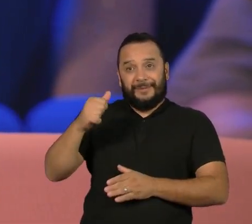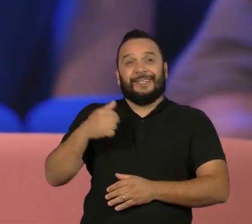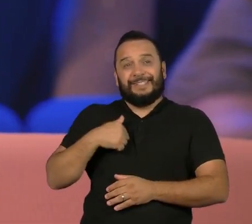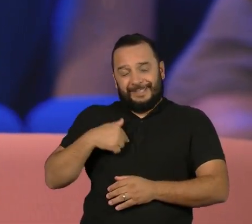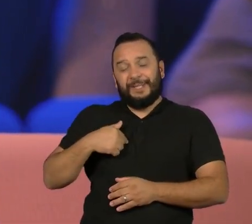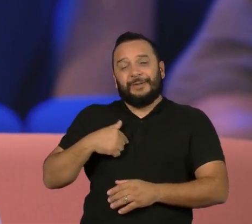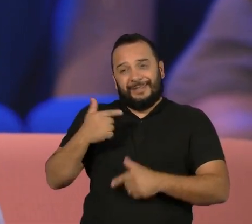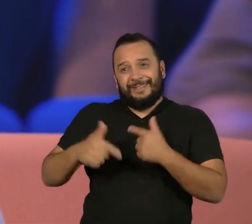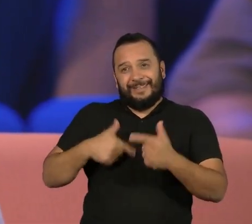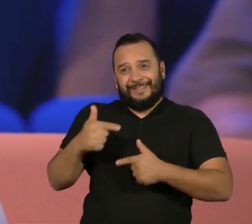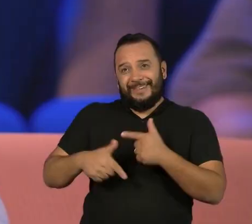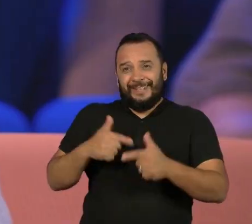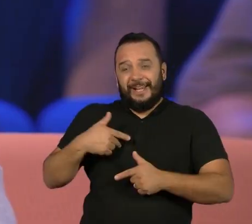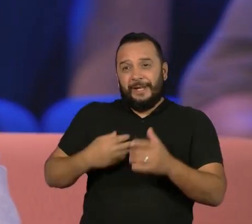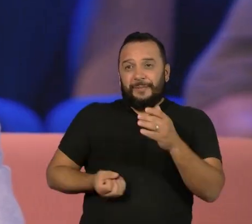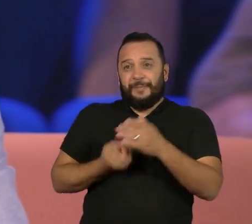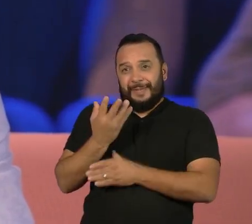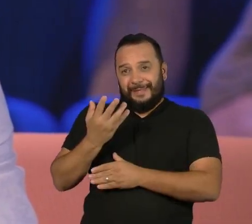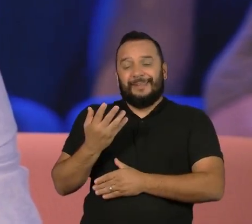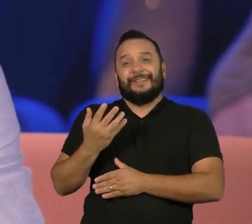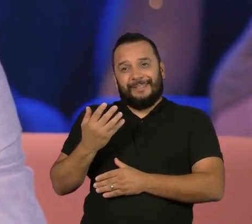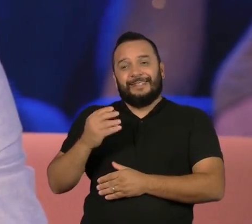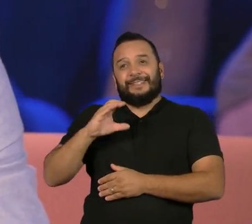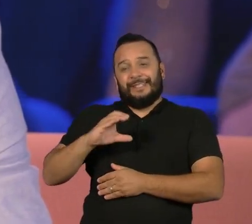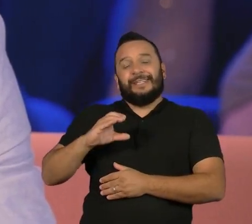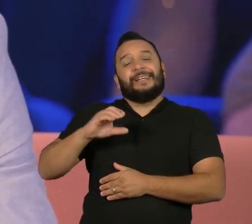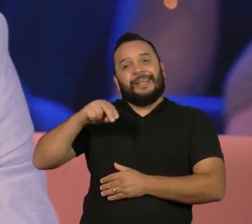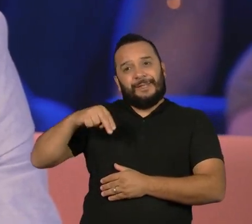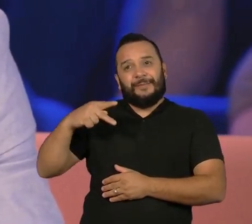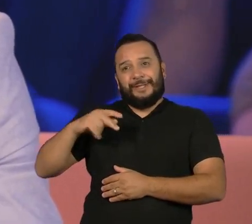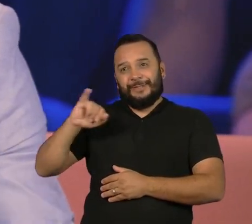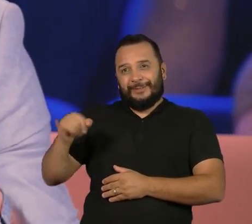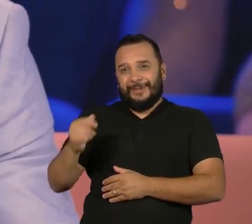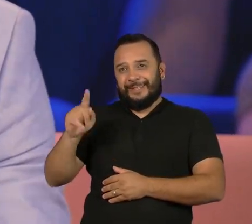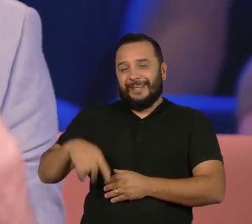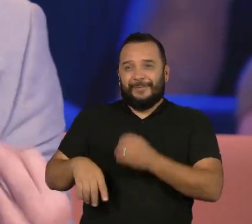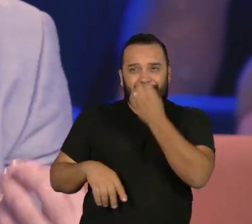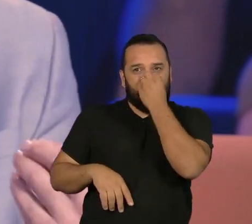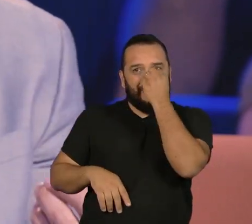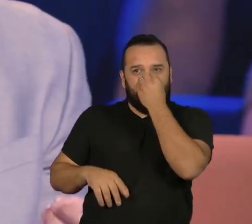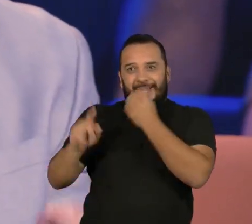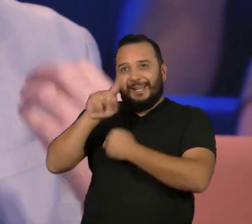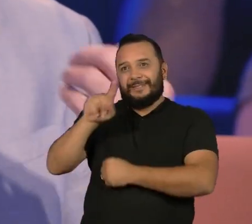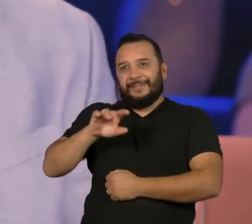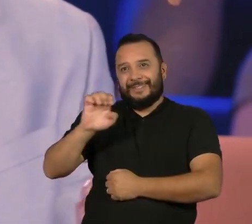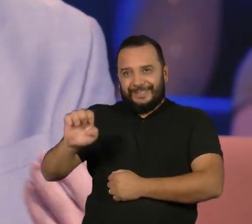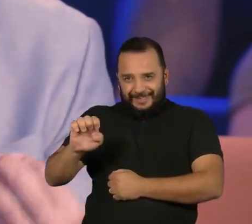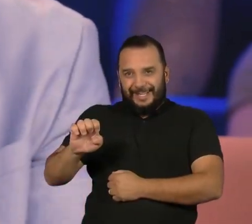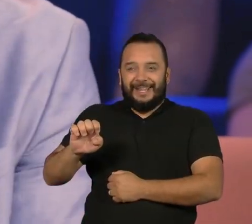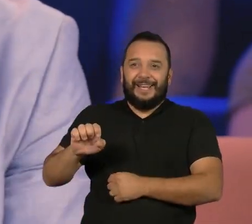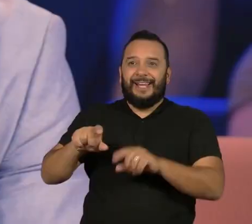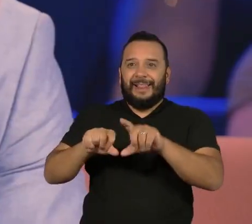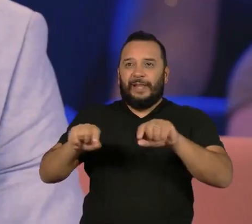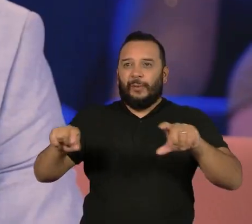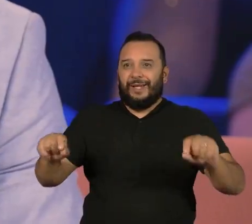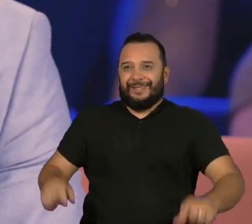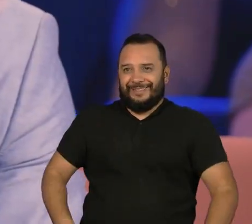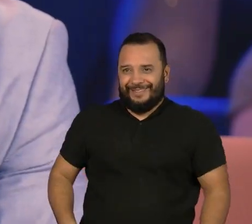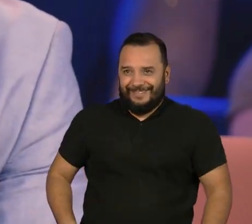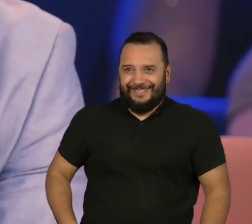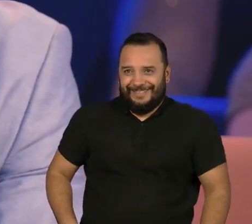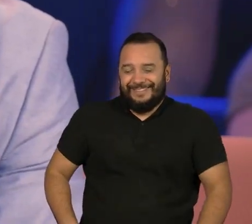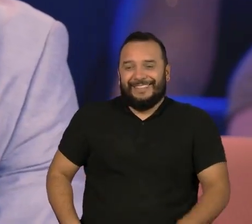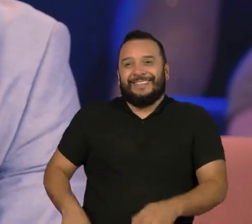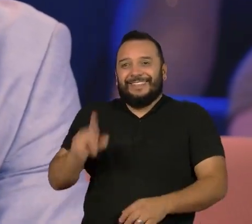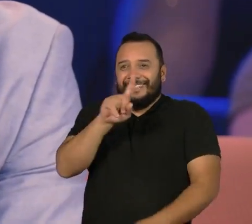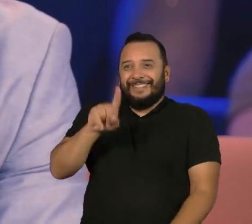que eu criei, a empresa chamava Palhaço Zé Linguiça. Uma pessoa que foi o nome da empresa, Palhaço Zé Linguiça. E